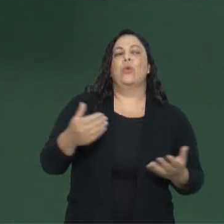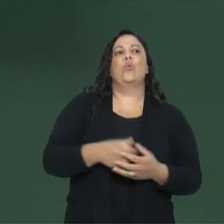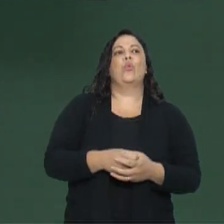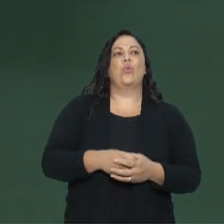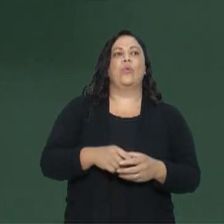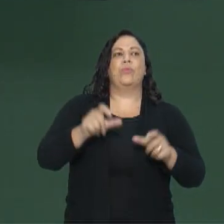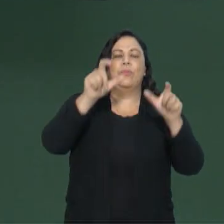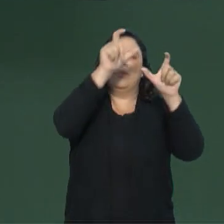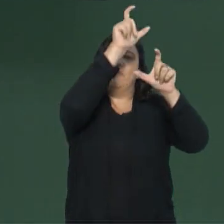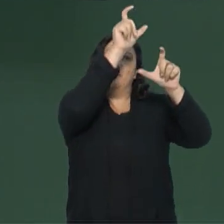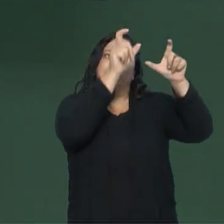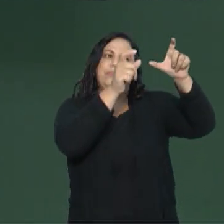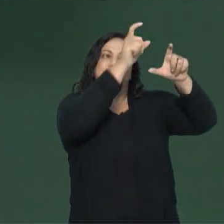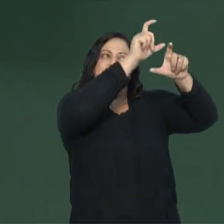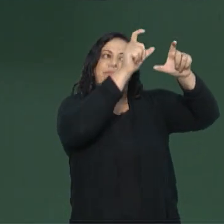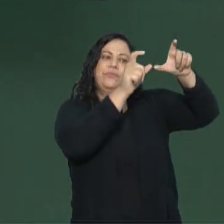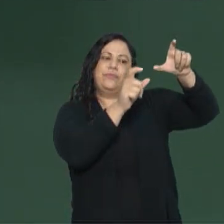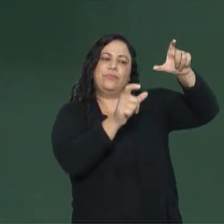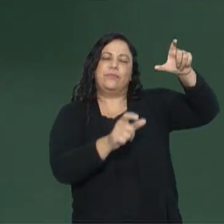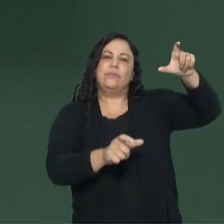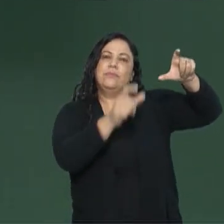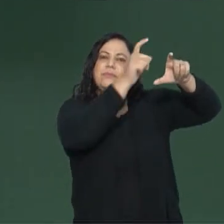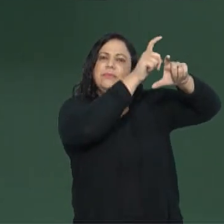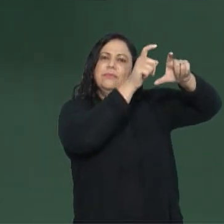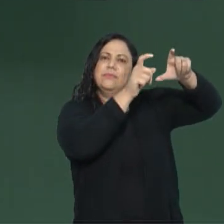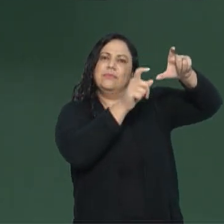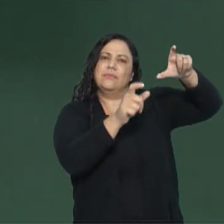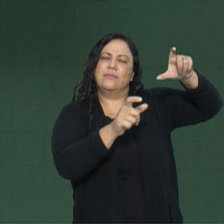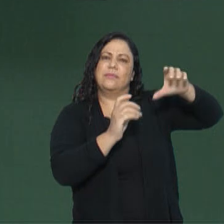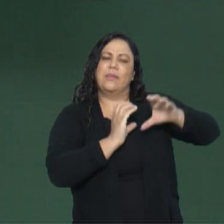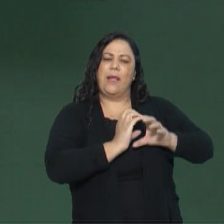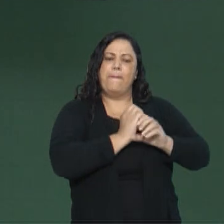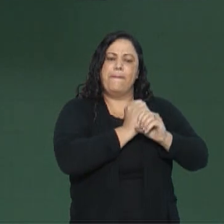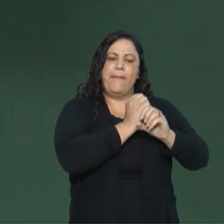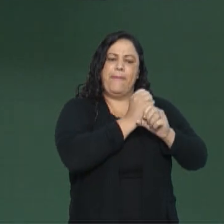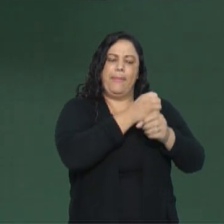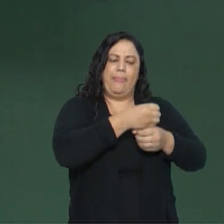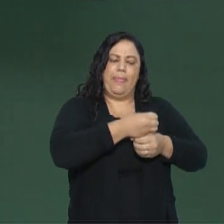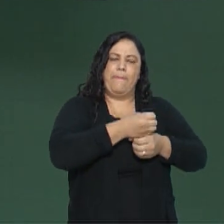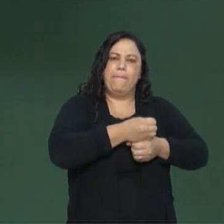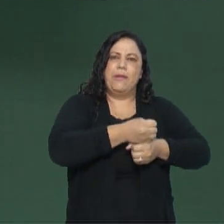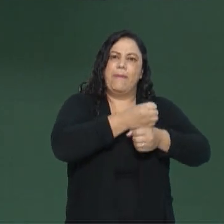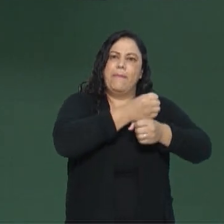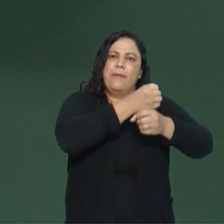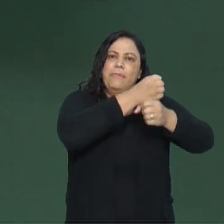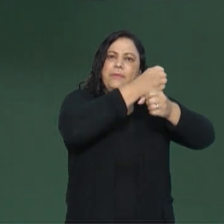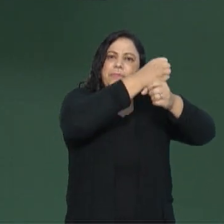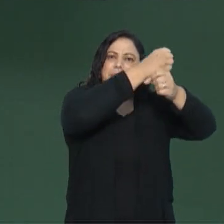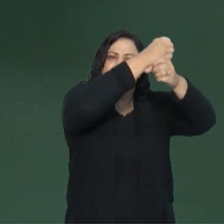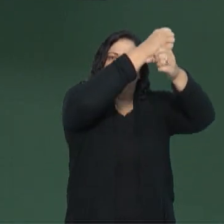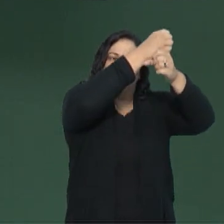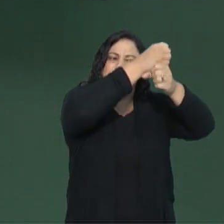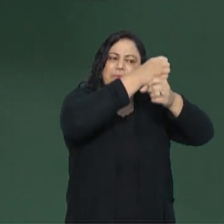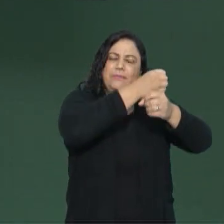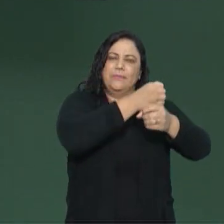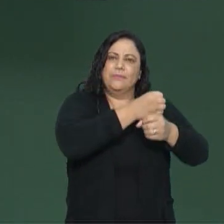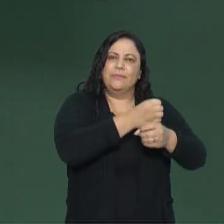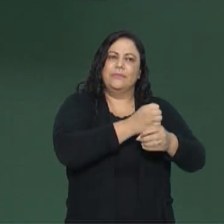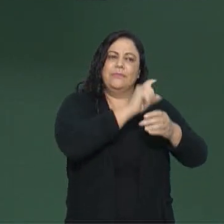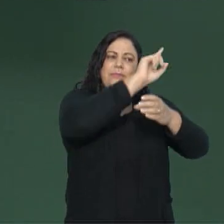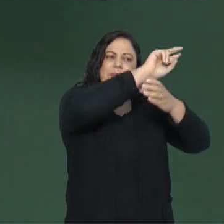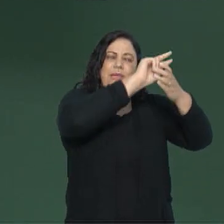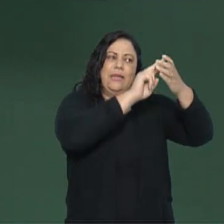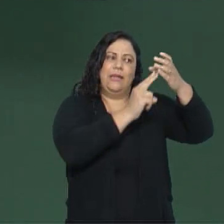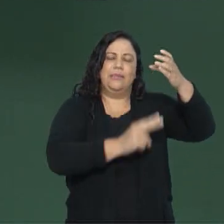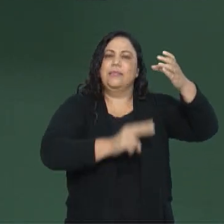e a sequência dele, né, que a gente chama que fica dentro do nosso esqueleto, dentro da nossa